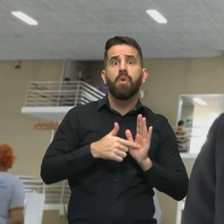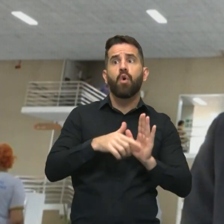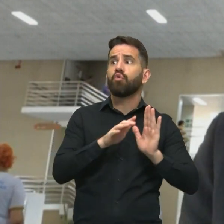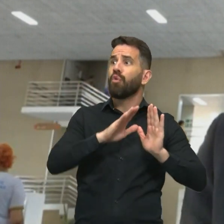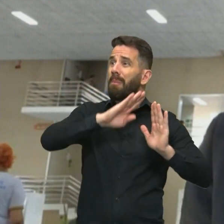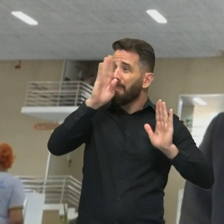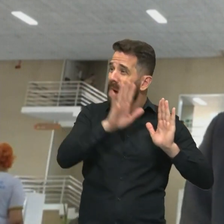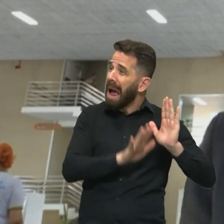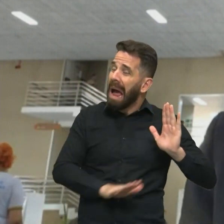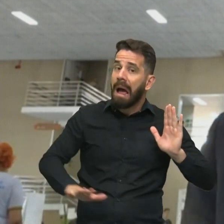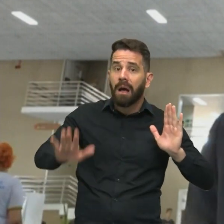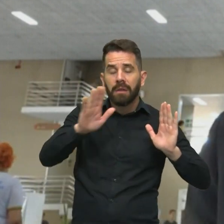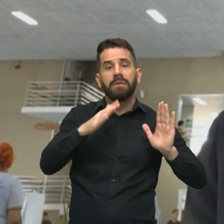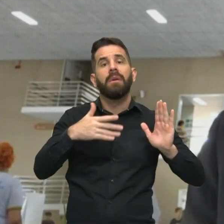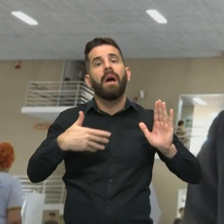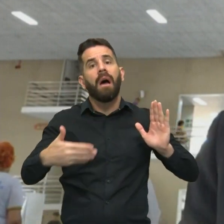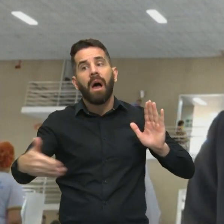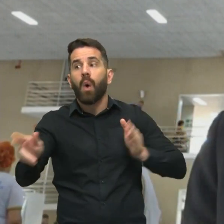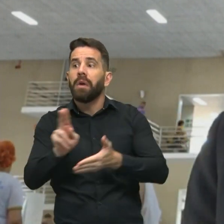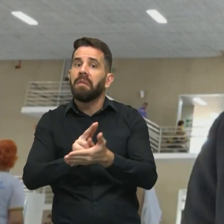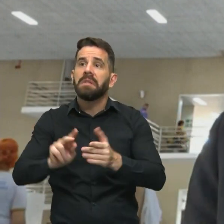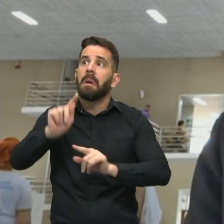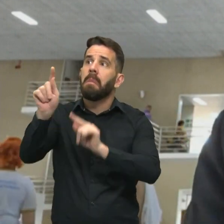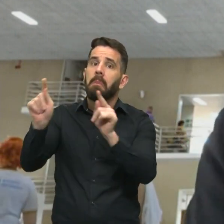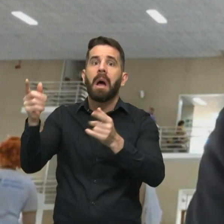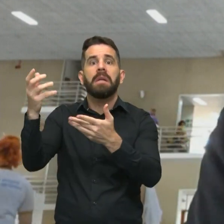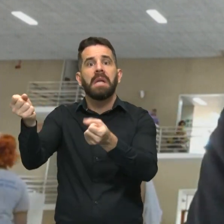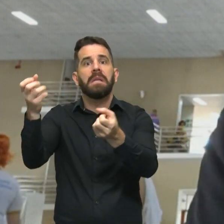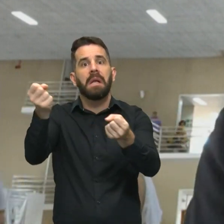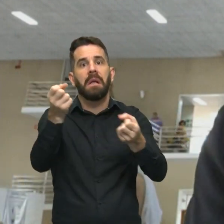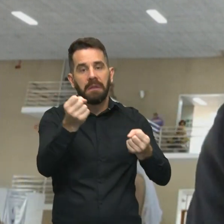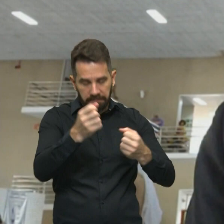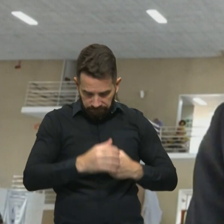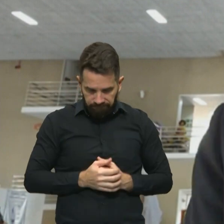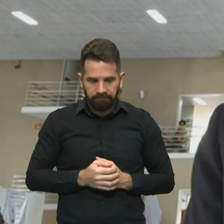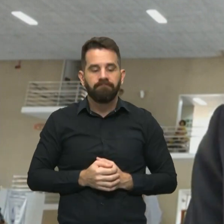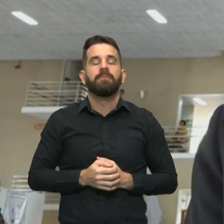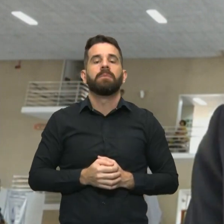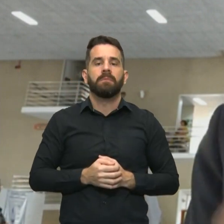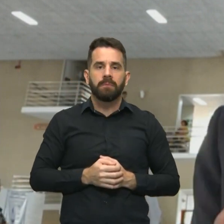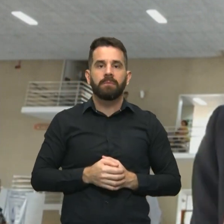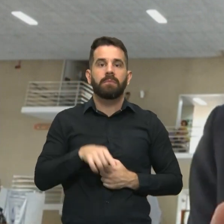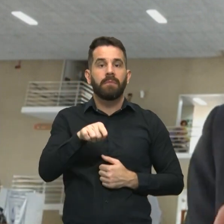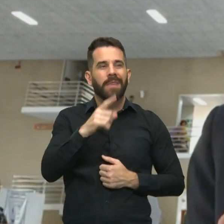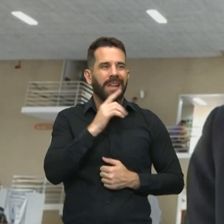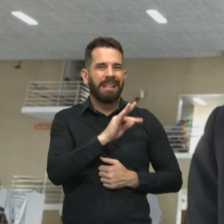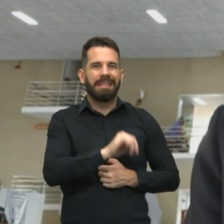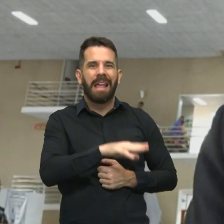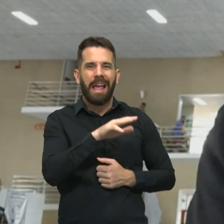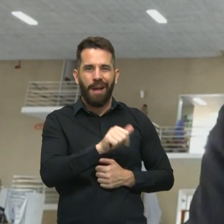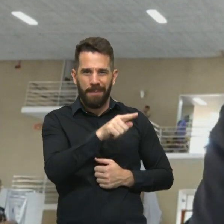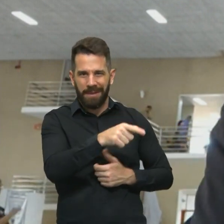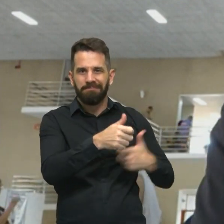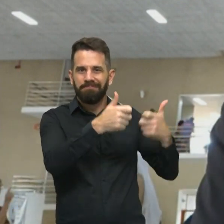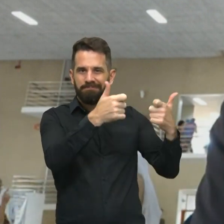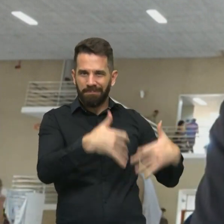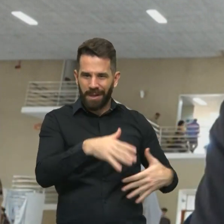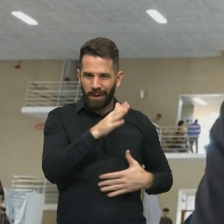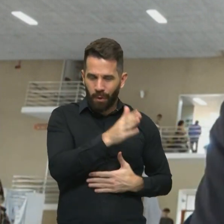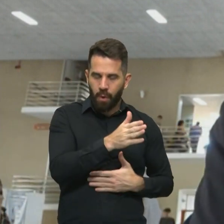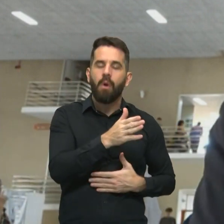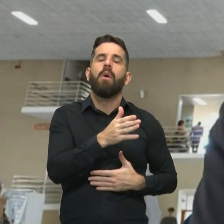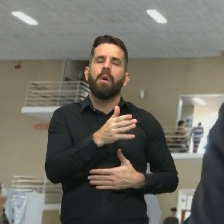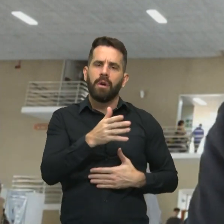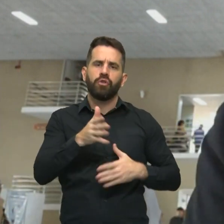e agora nós estamos tendo a oportunidade de dizer, olha, como a Thelma disse, metade da vaga, no mínimo, são reservadas para estudantes de